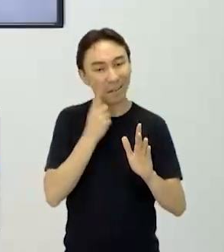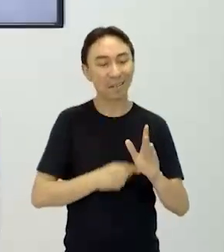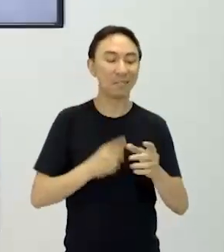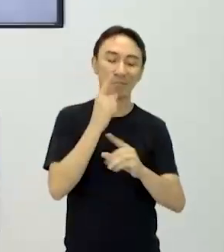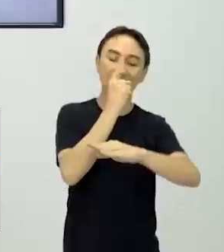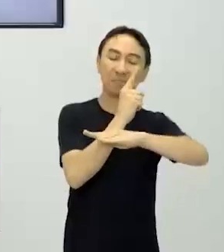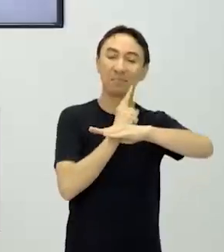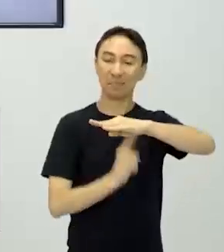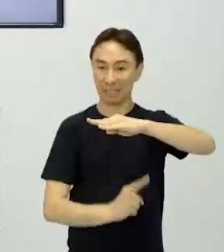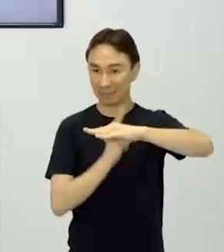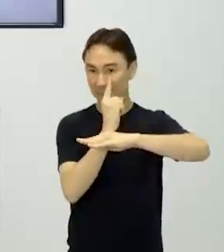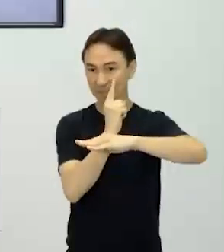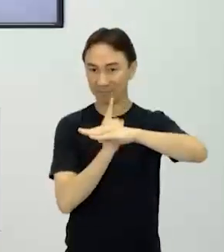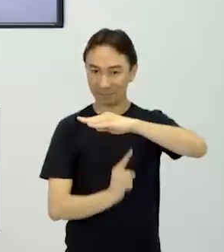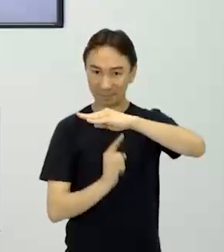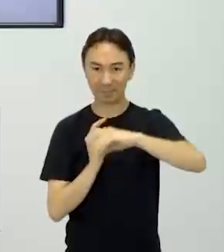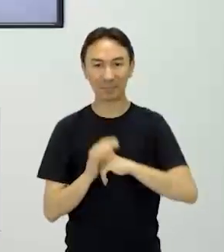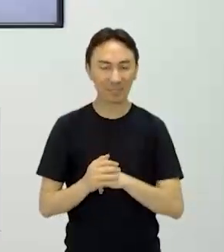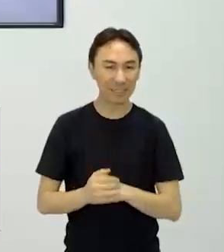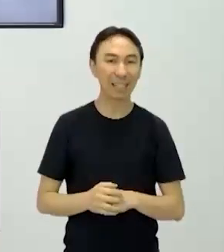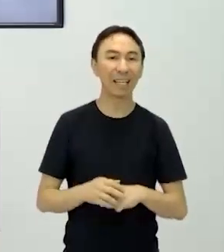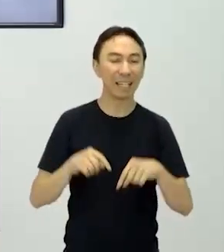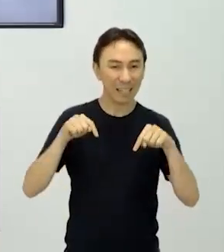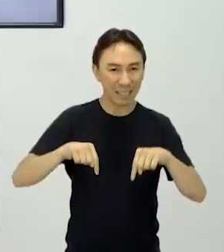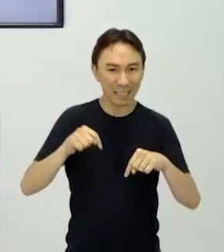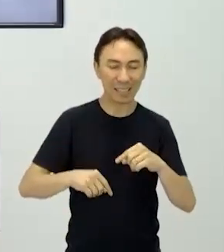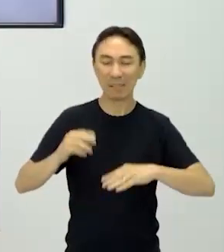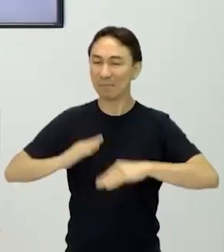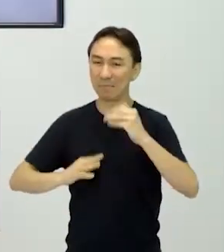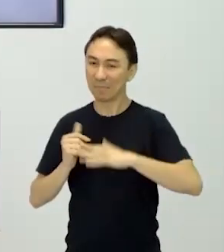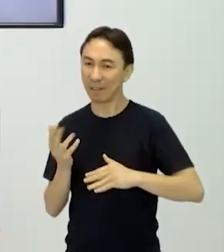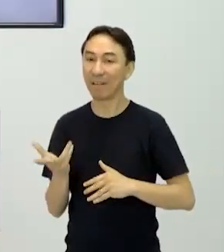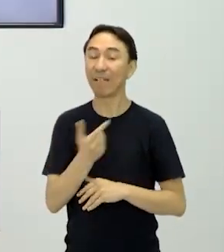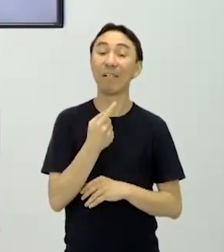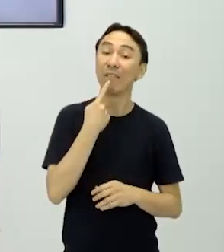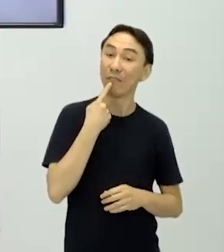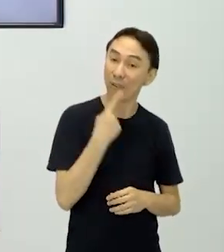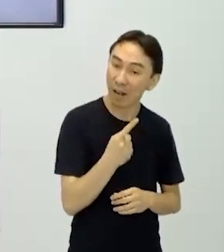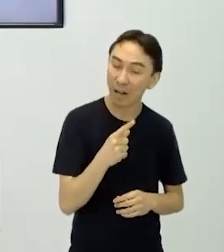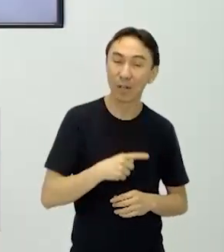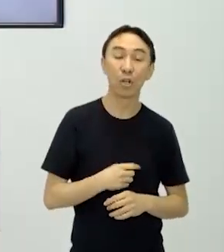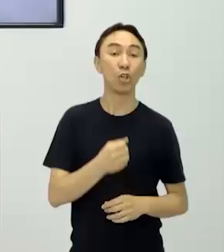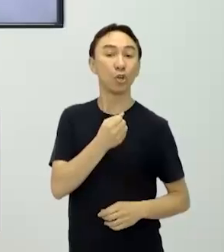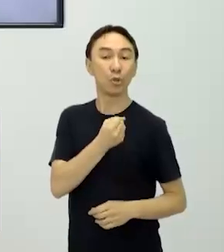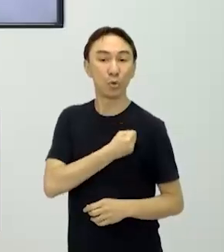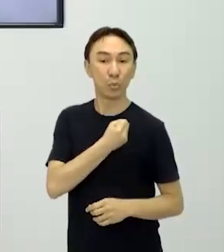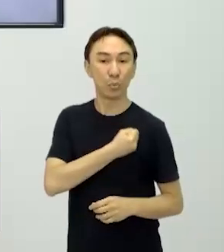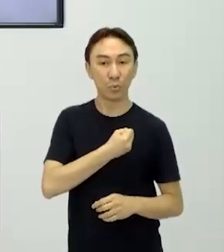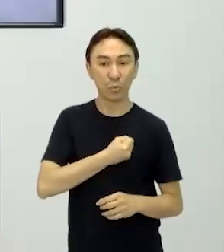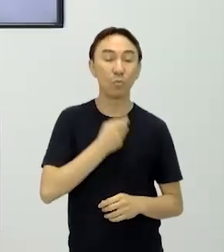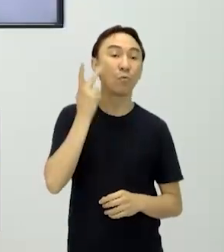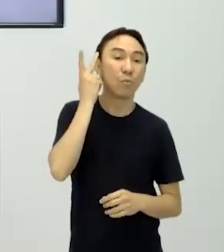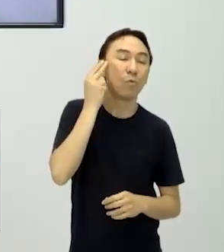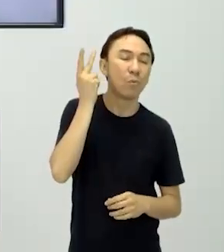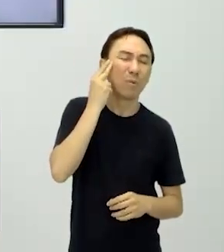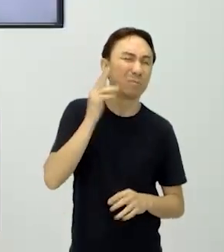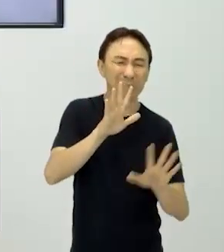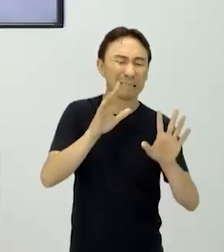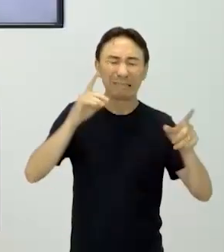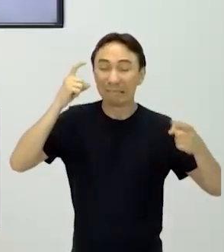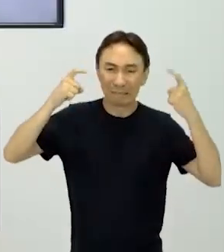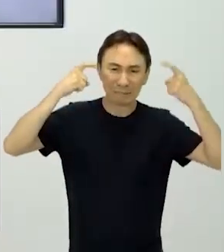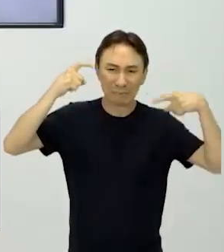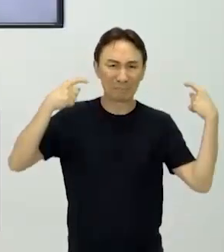vocês, porque na nossa habilidade está falando muito sobre números naturais também. Mas você não precisa se preocupar, porque quando nós estivermos trabalhando com